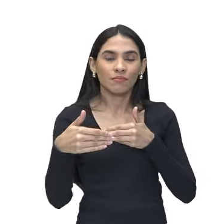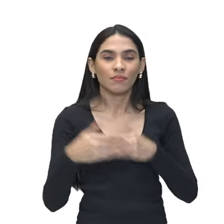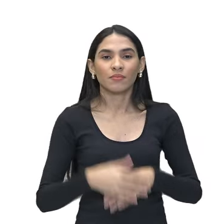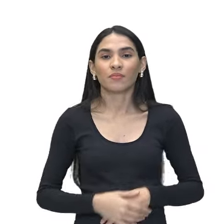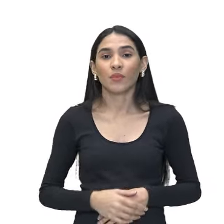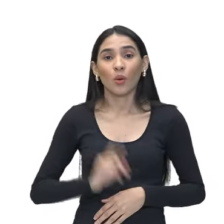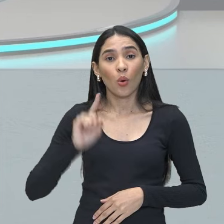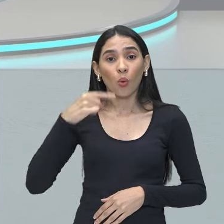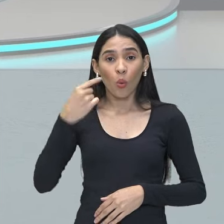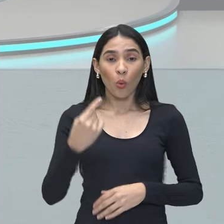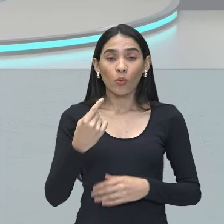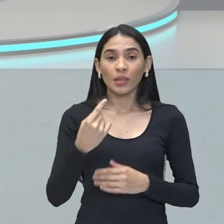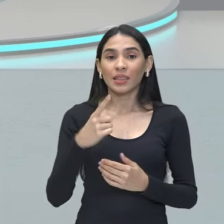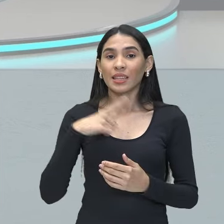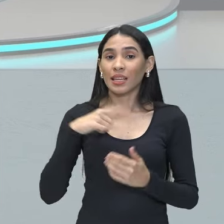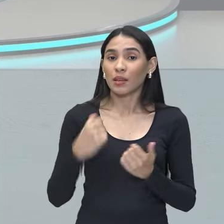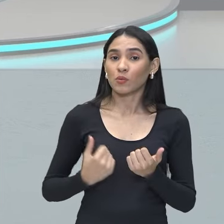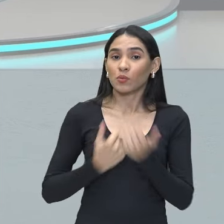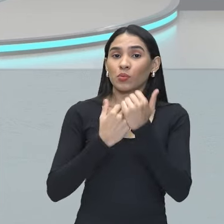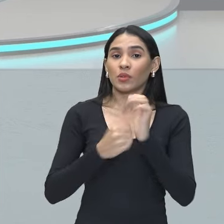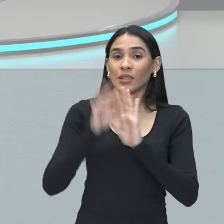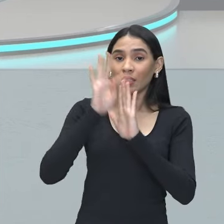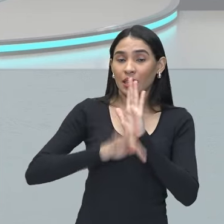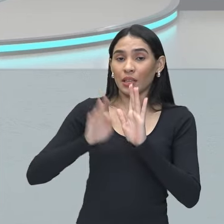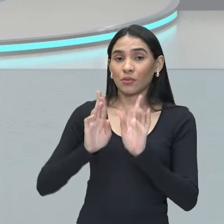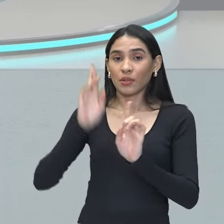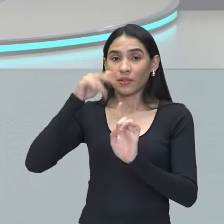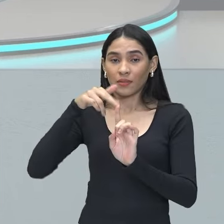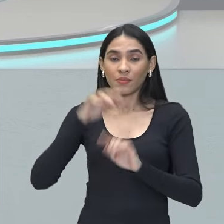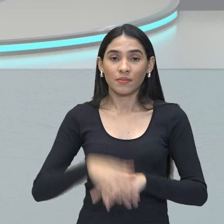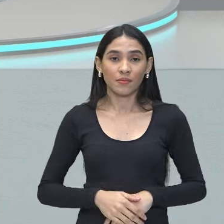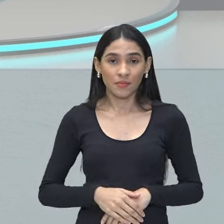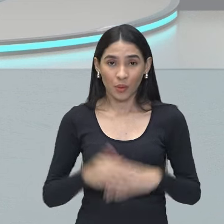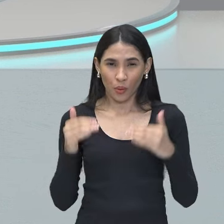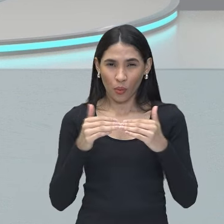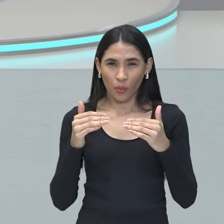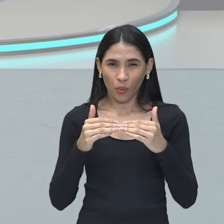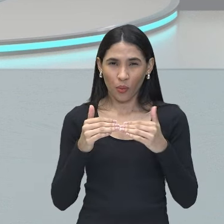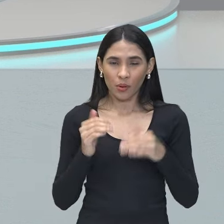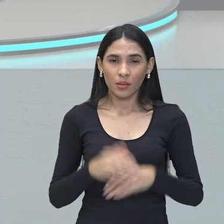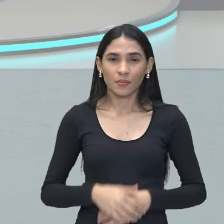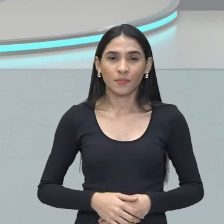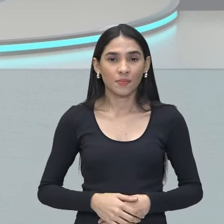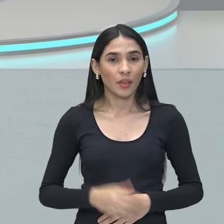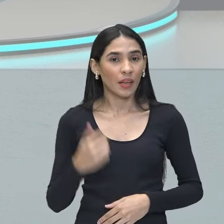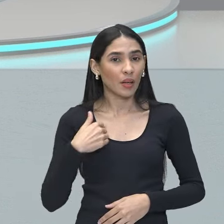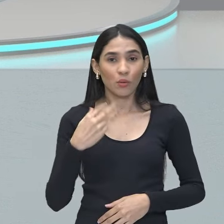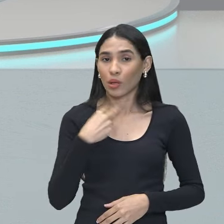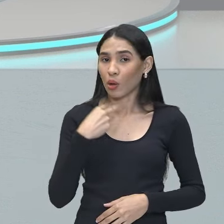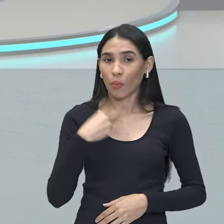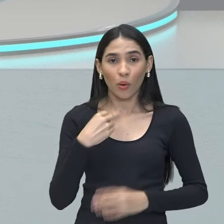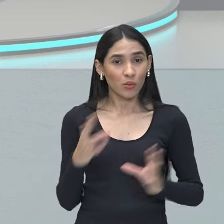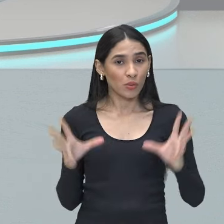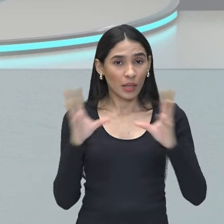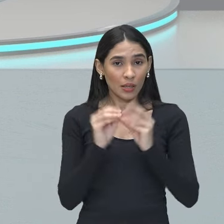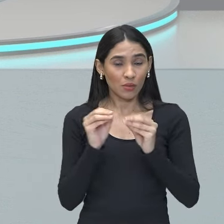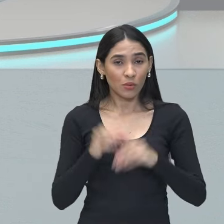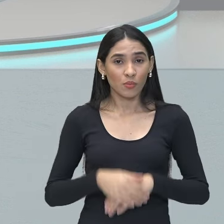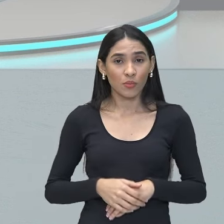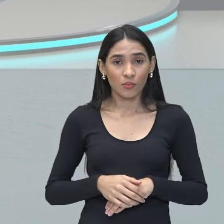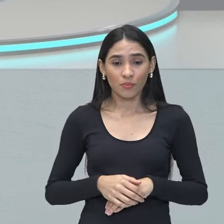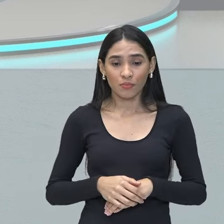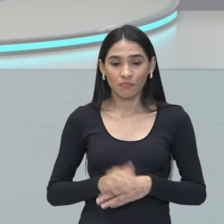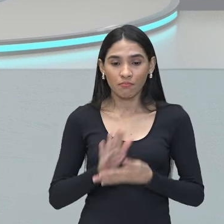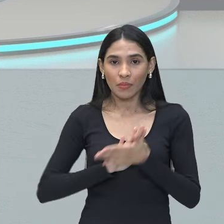um outro texto, que é o texto de referência? Concordam comigo sobre isso? Eu não posso fazer resumo do